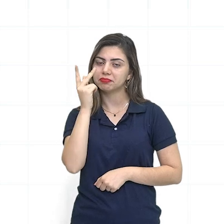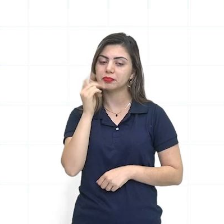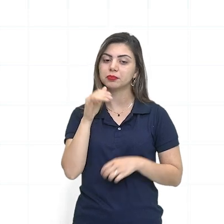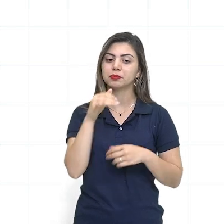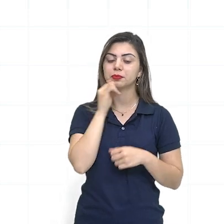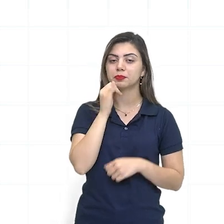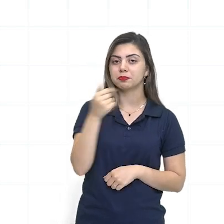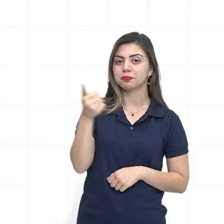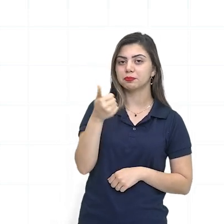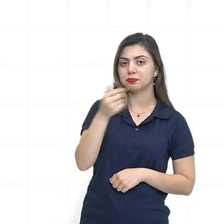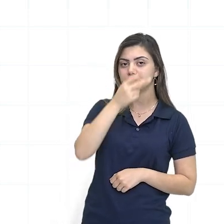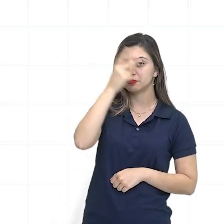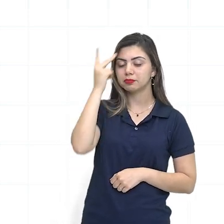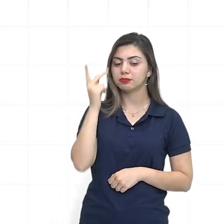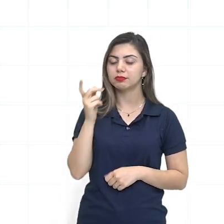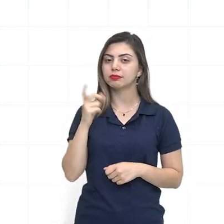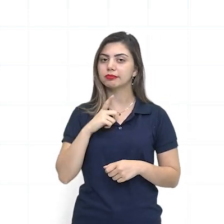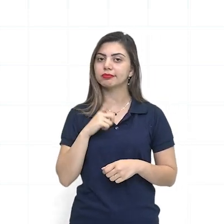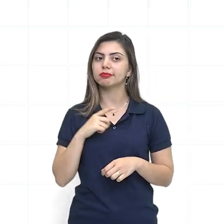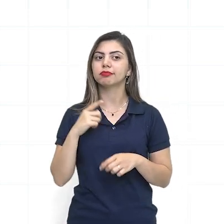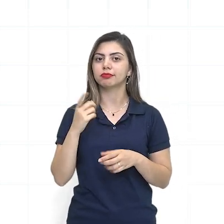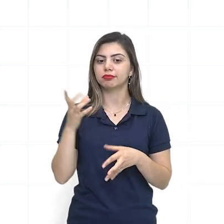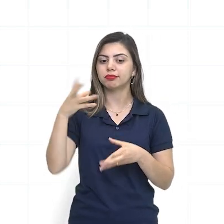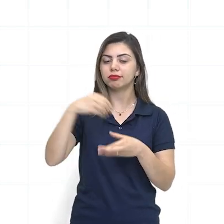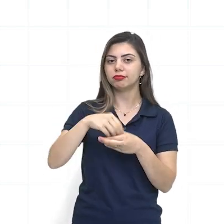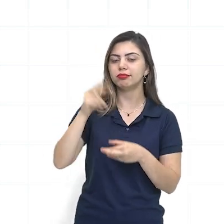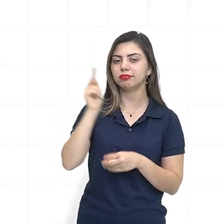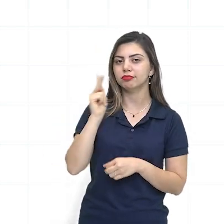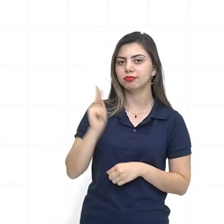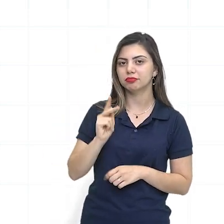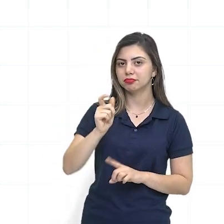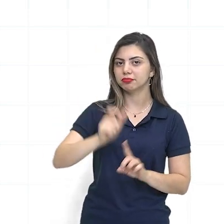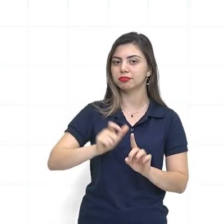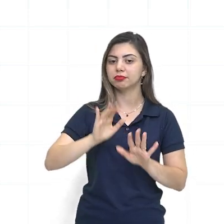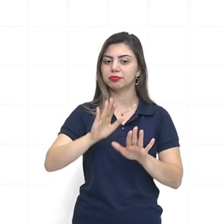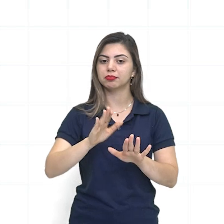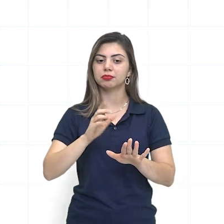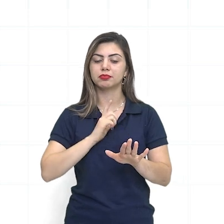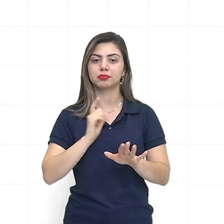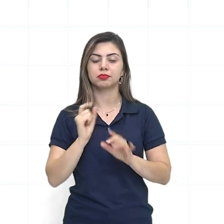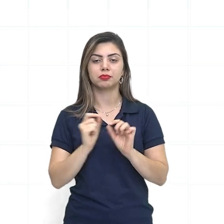ele está incluído na história, ele participa da história. E o narrador